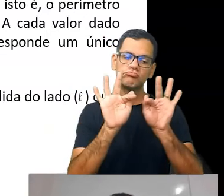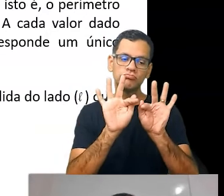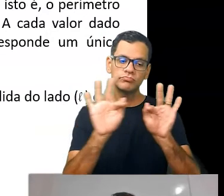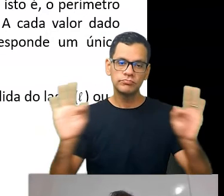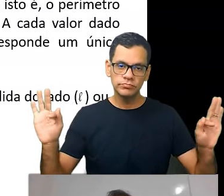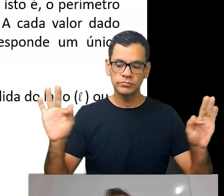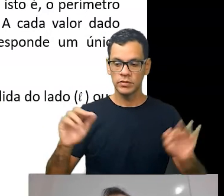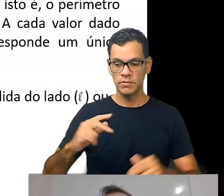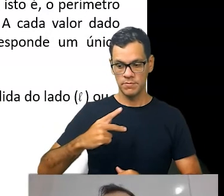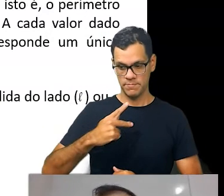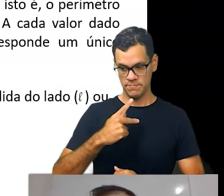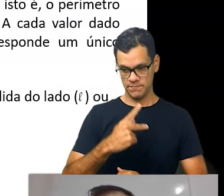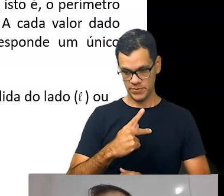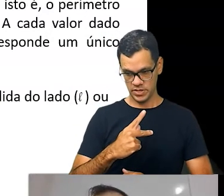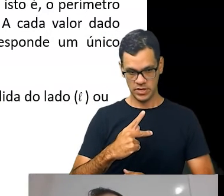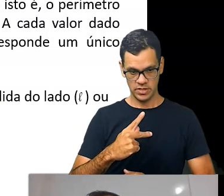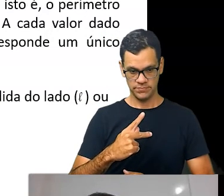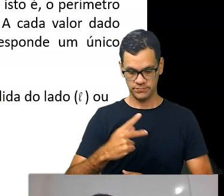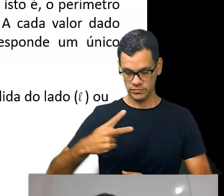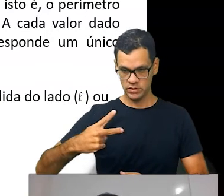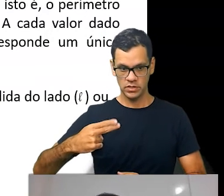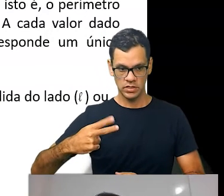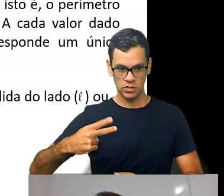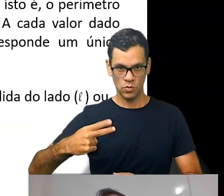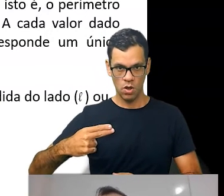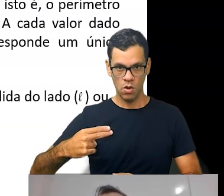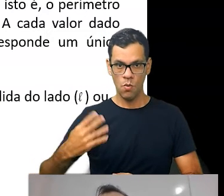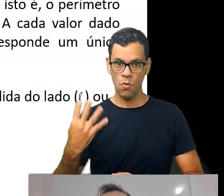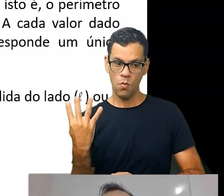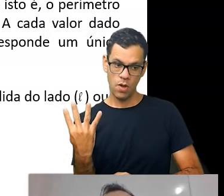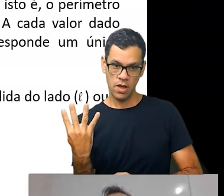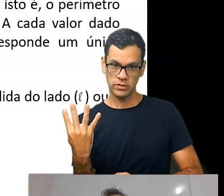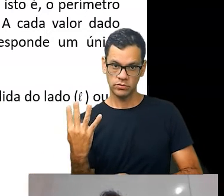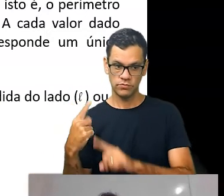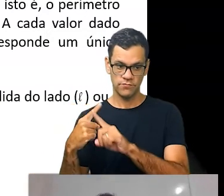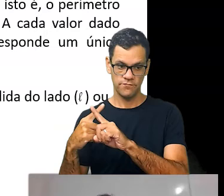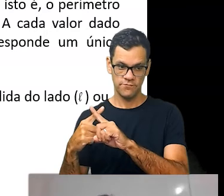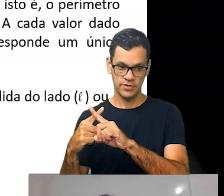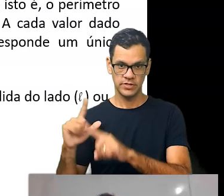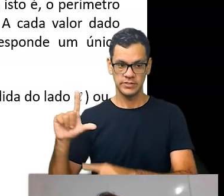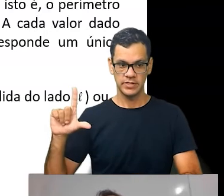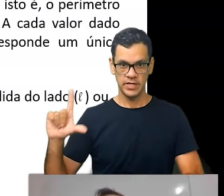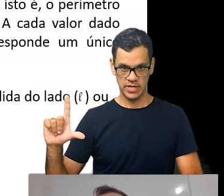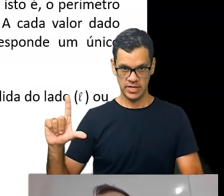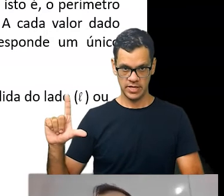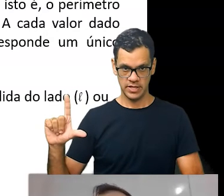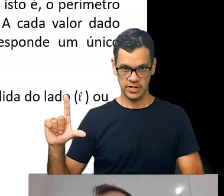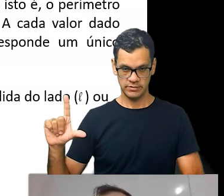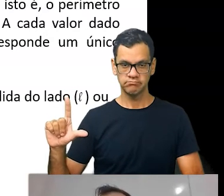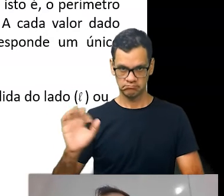para este exercício. Perímetro P, colocamos P de perímetro, que é igual a 4 vezes a